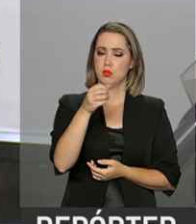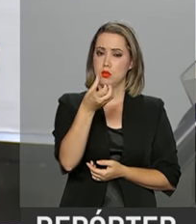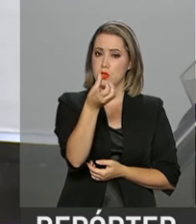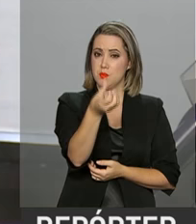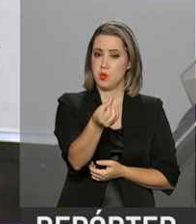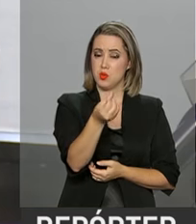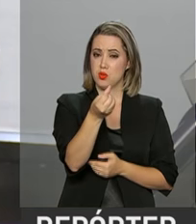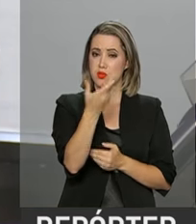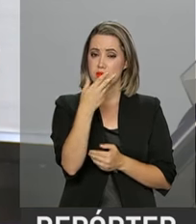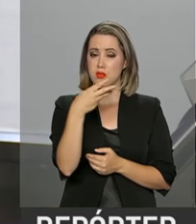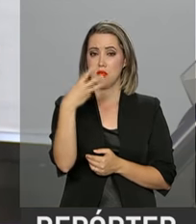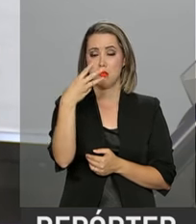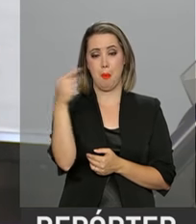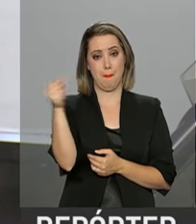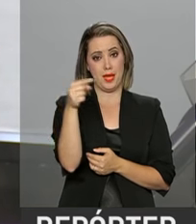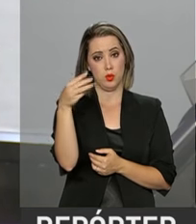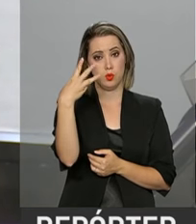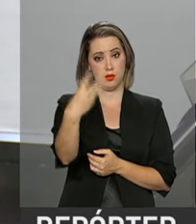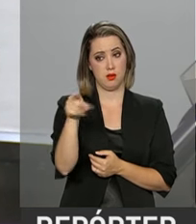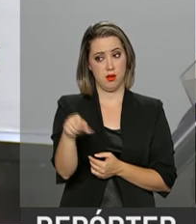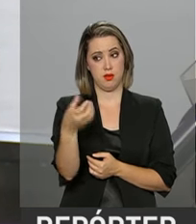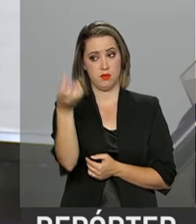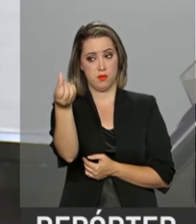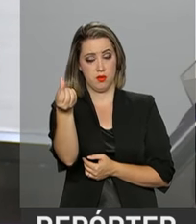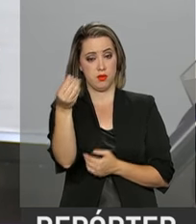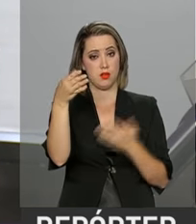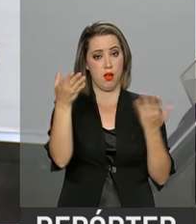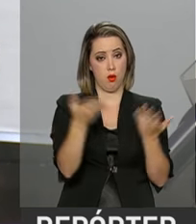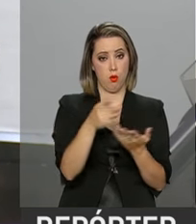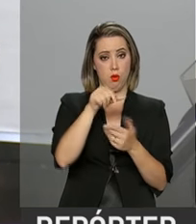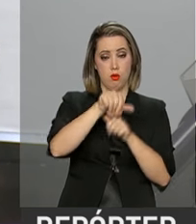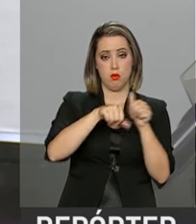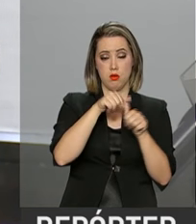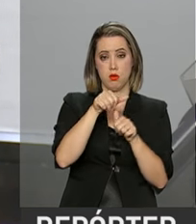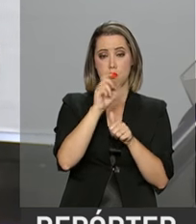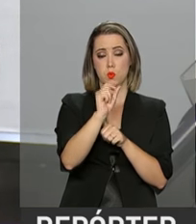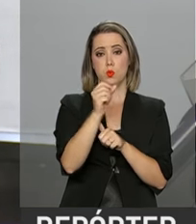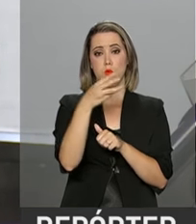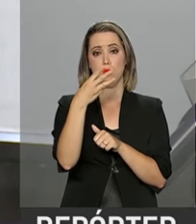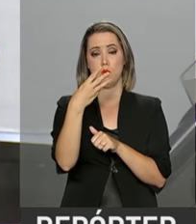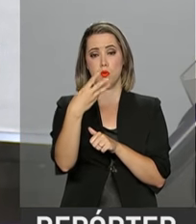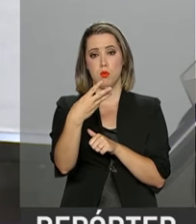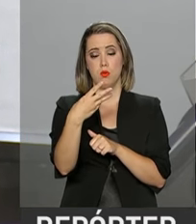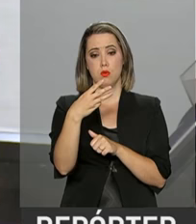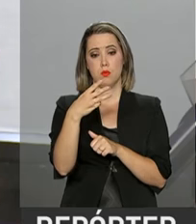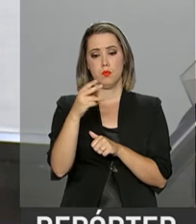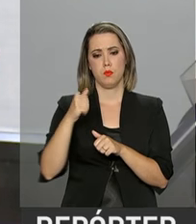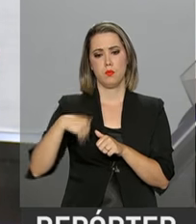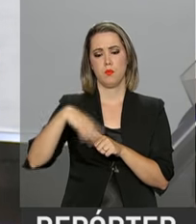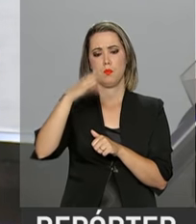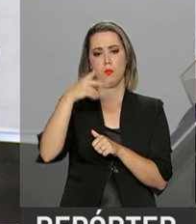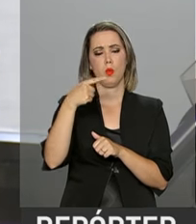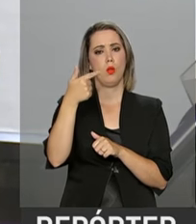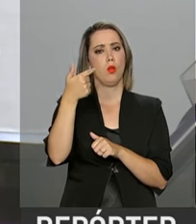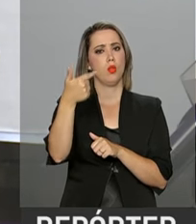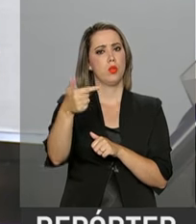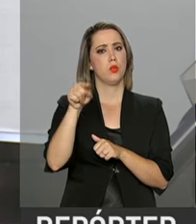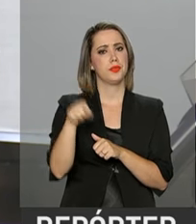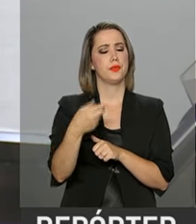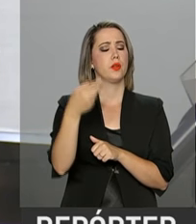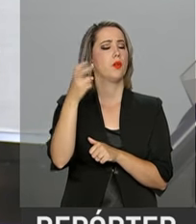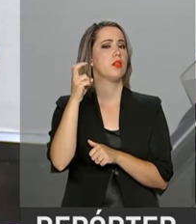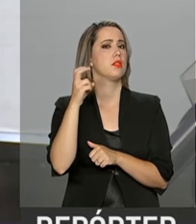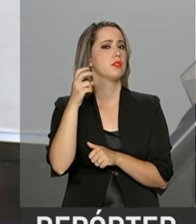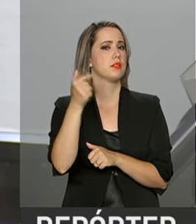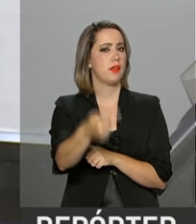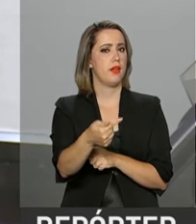2016 foi menos 3,6, 2017 mais meio, de novo na ponta 2,7,